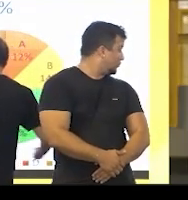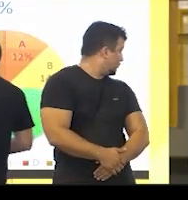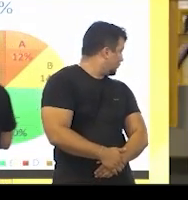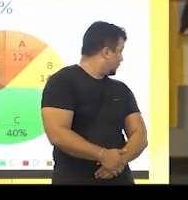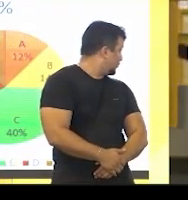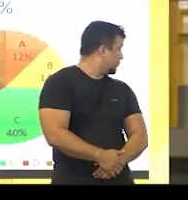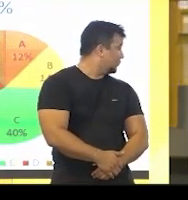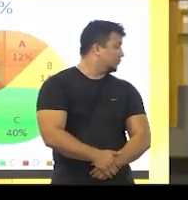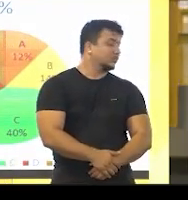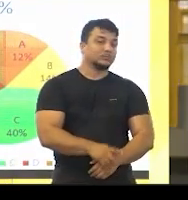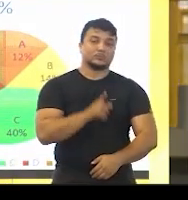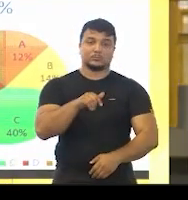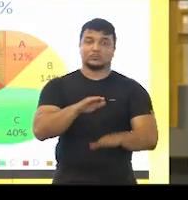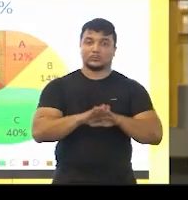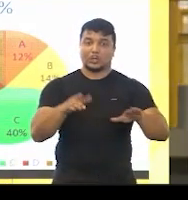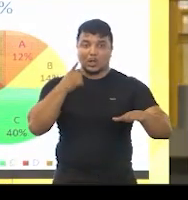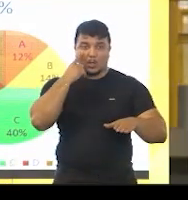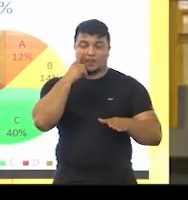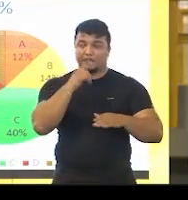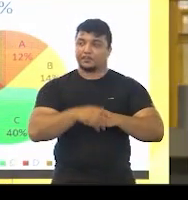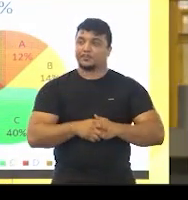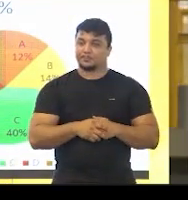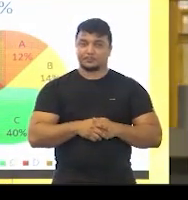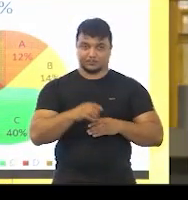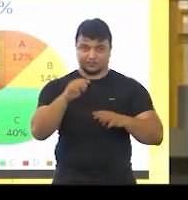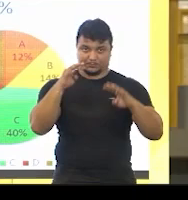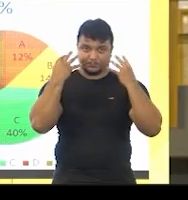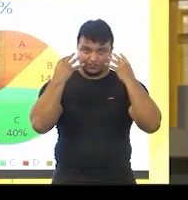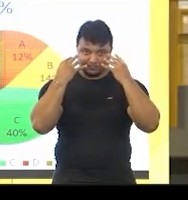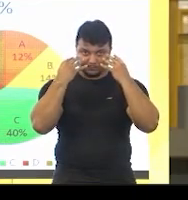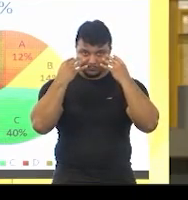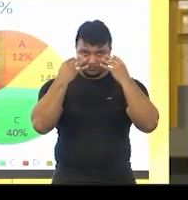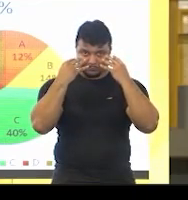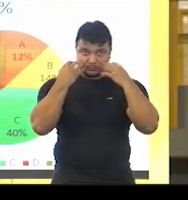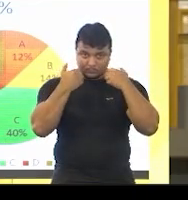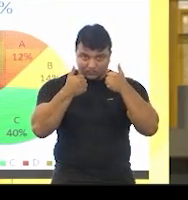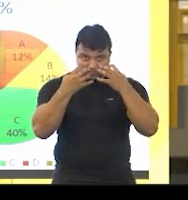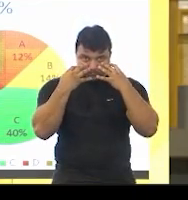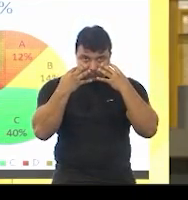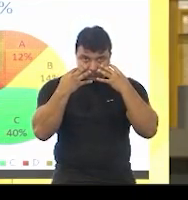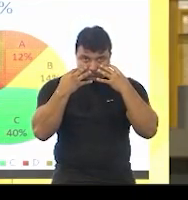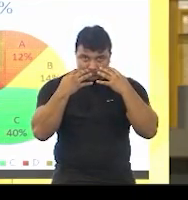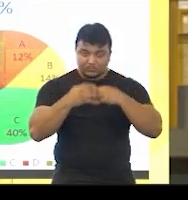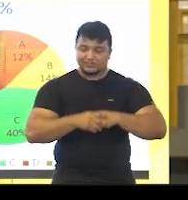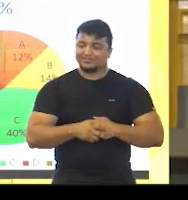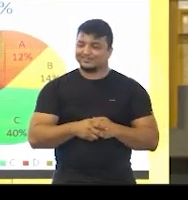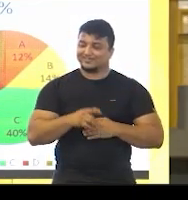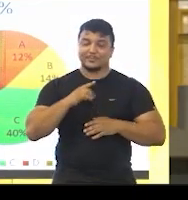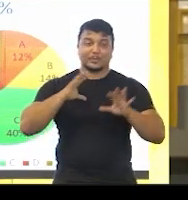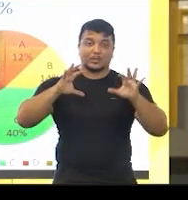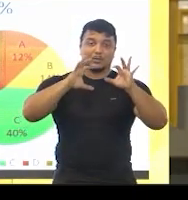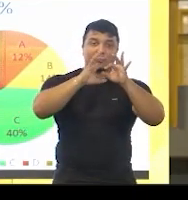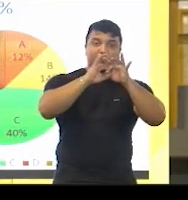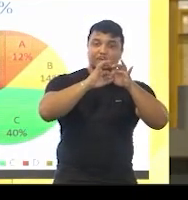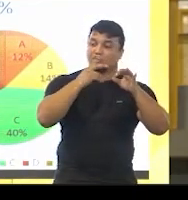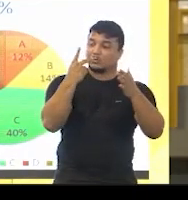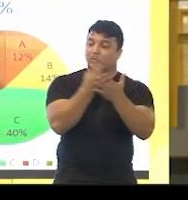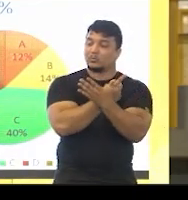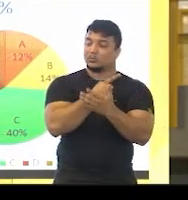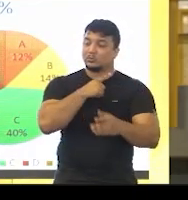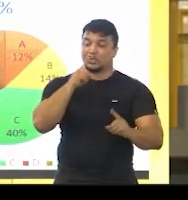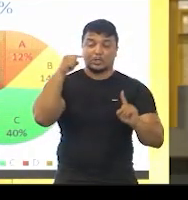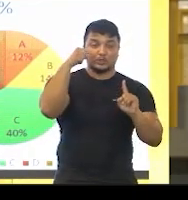questão justamente por isso. Ele diz assim, ó, concentra comigo. Os vínculos entre os